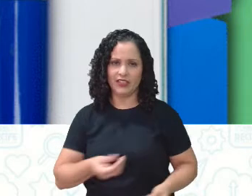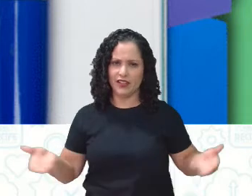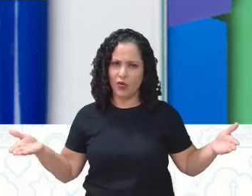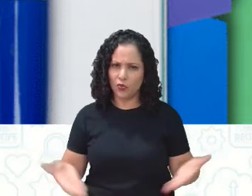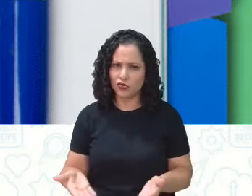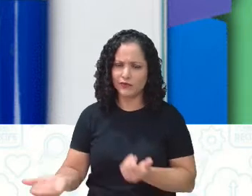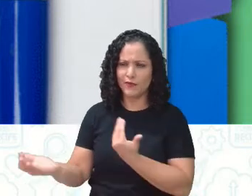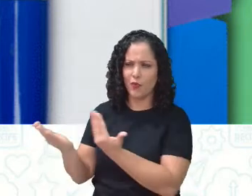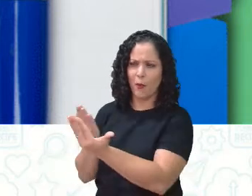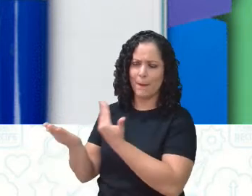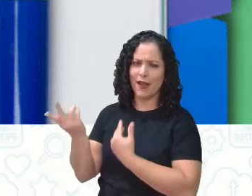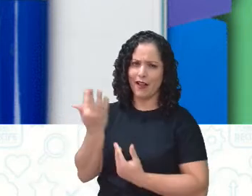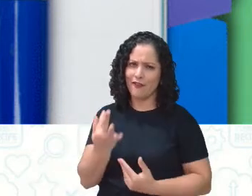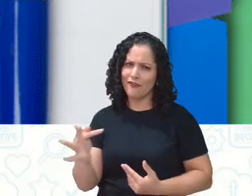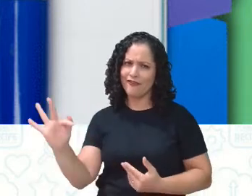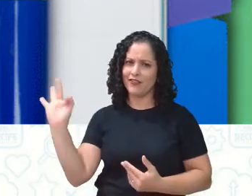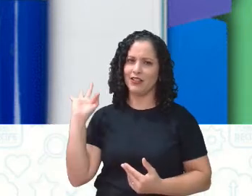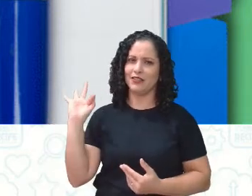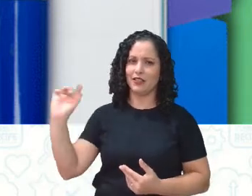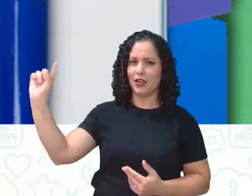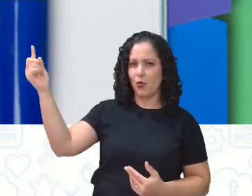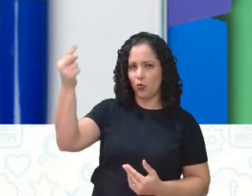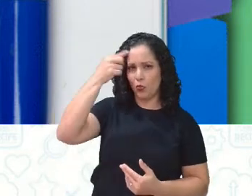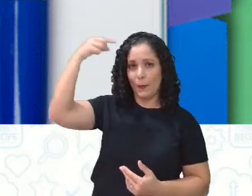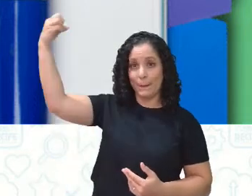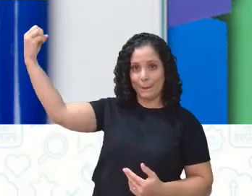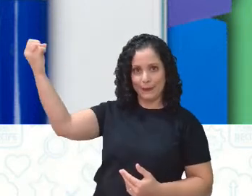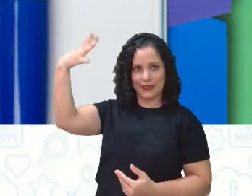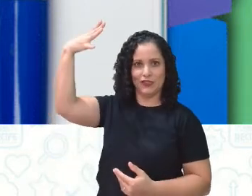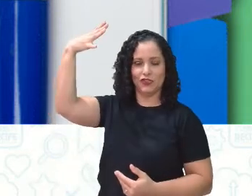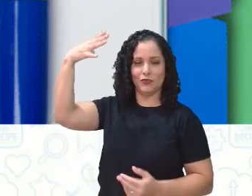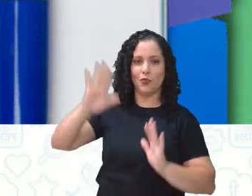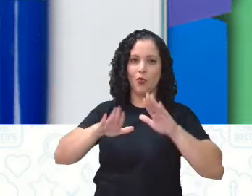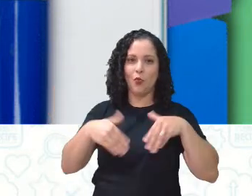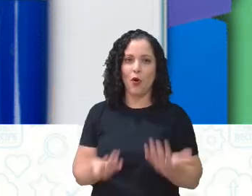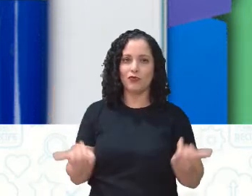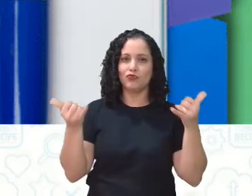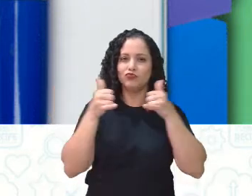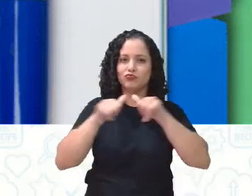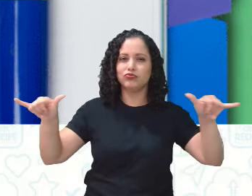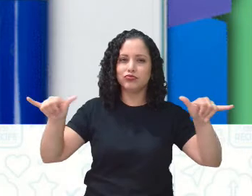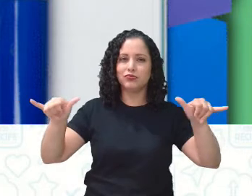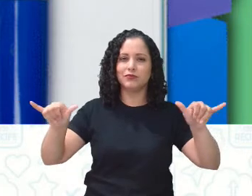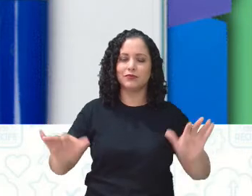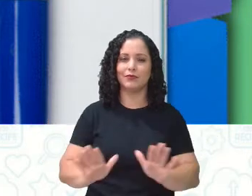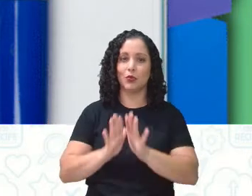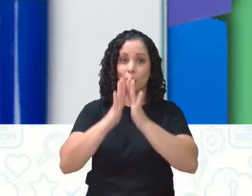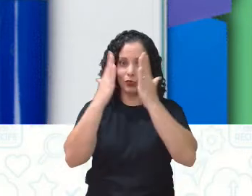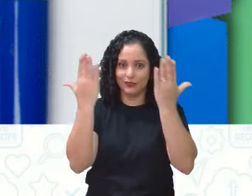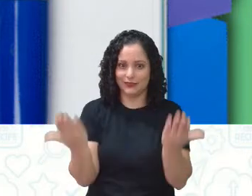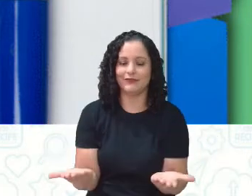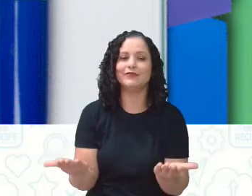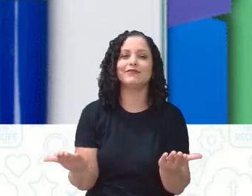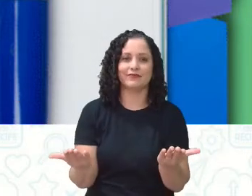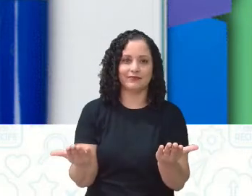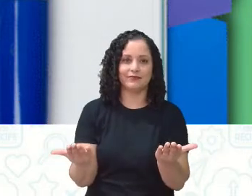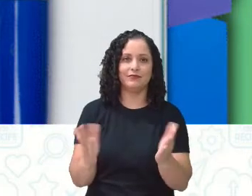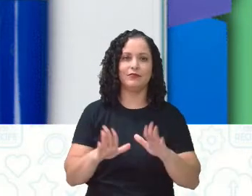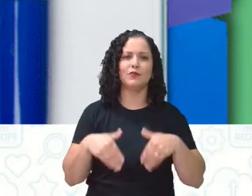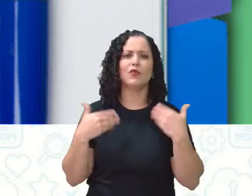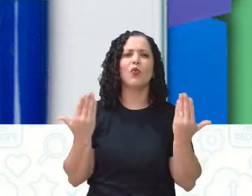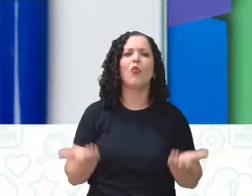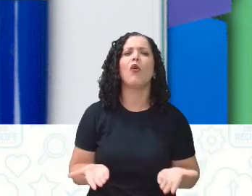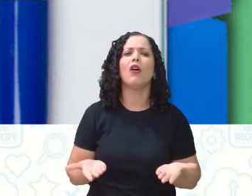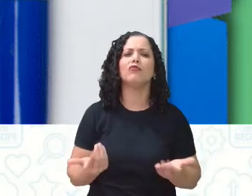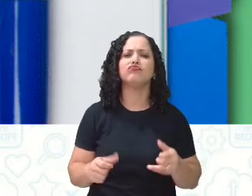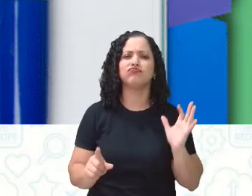França aí do Iluminismo, na época em que foi publicada a enciclopédia. Qual é o mecanismo dentro desse